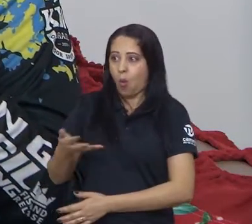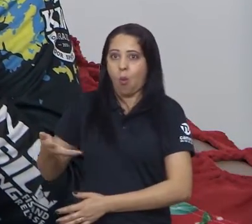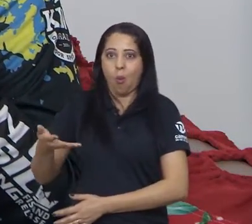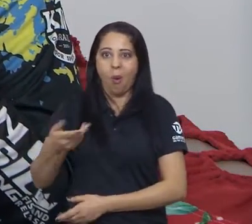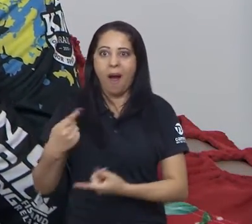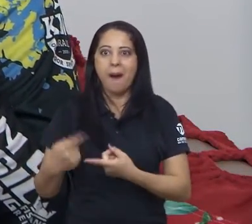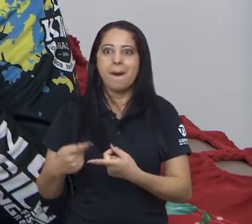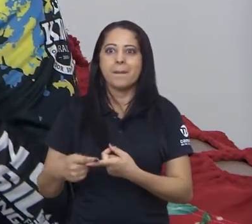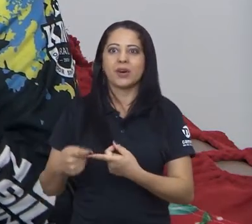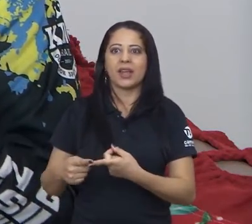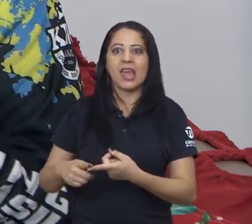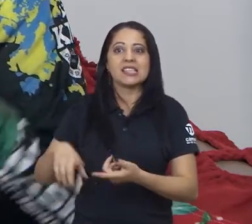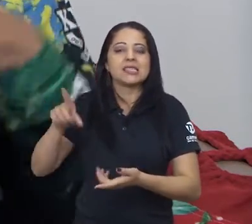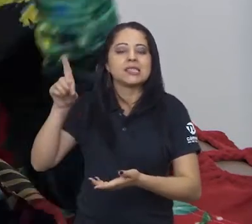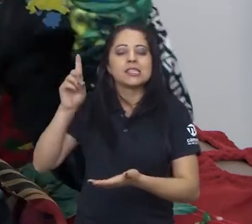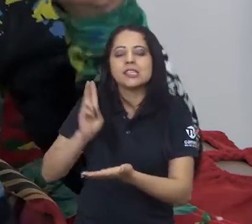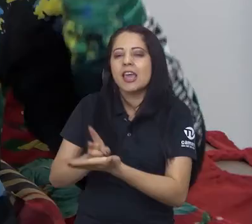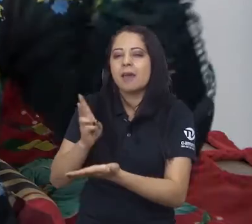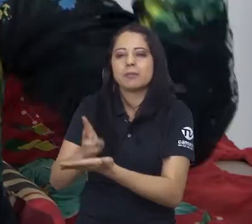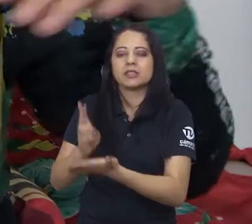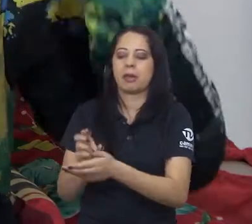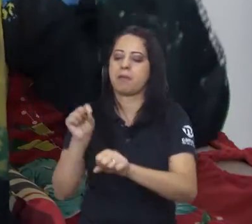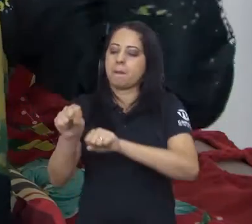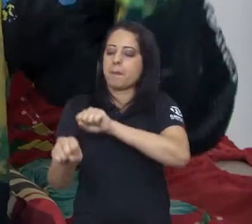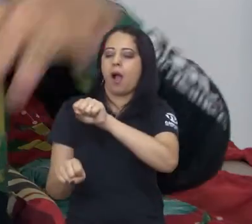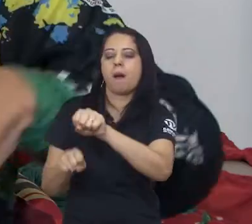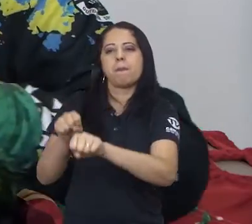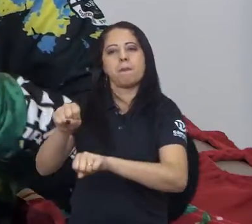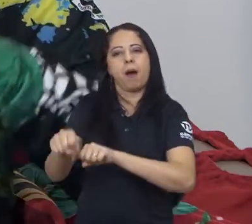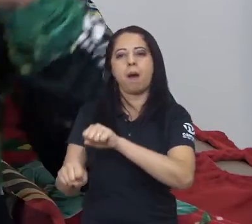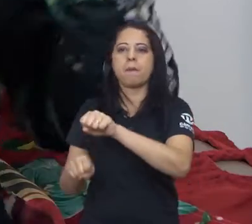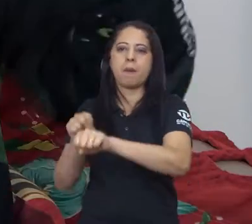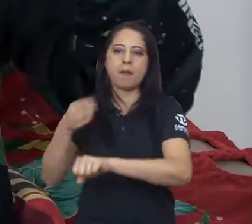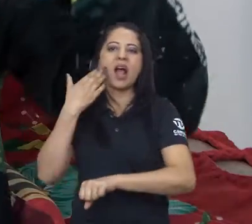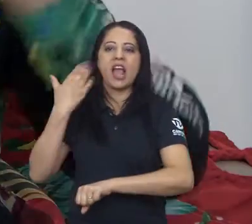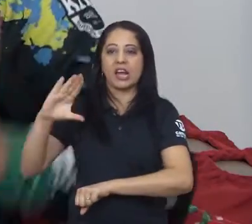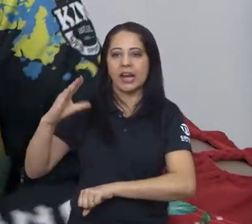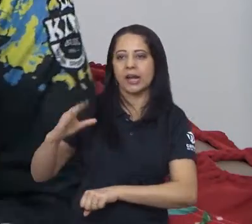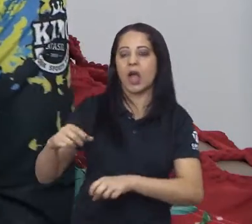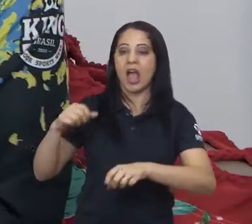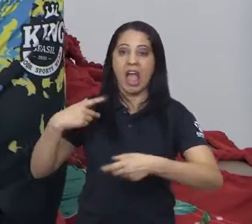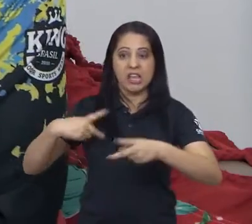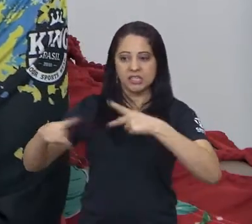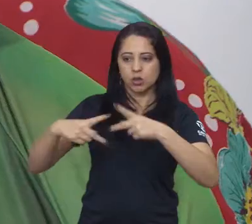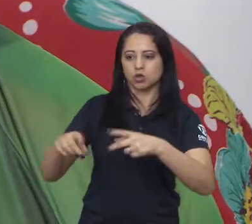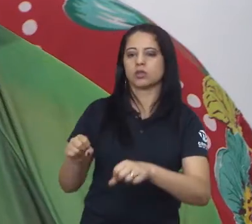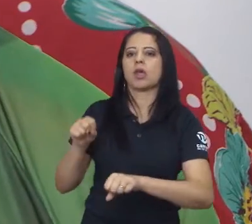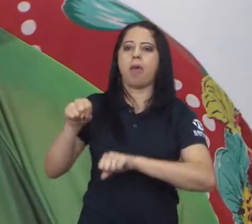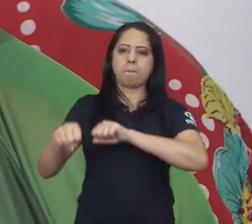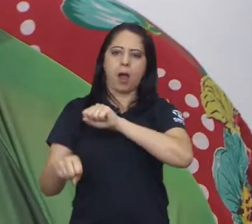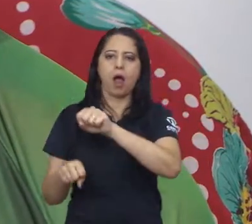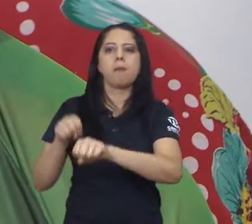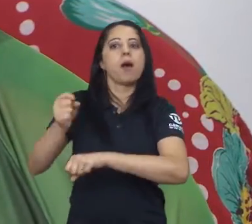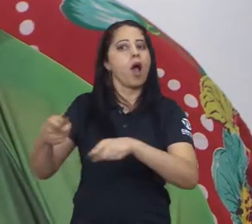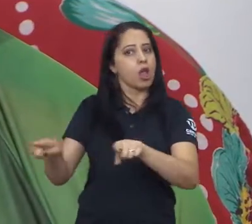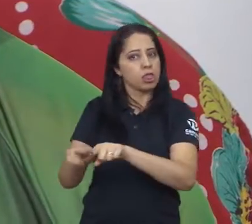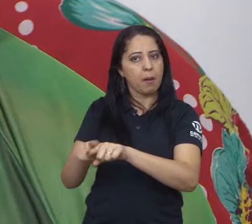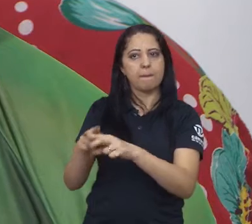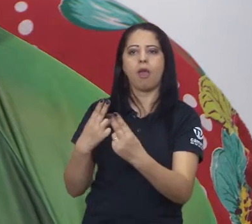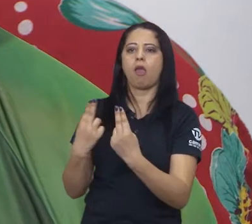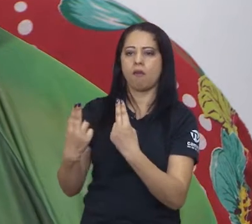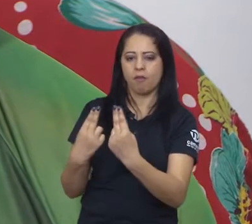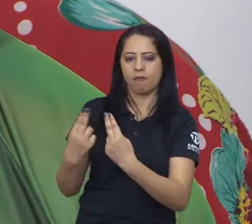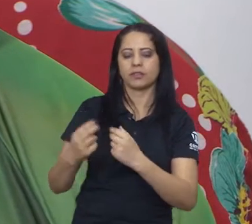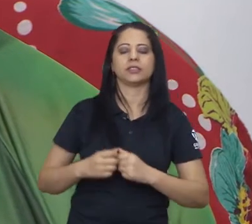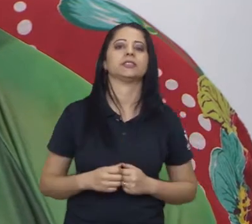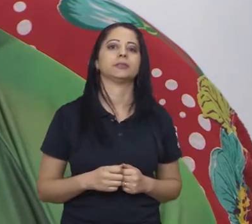porque é um programa atrás do outro lá em Caraguá pedalando aqui em São José pedalando na Cambuí assim recém-aposentado José